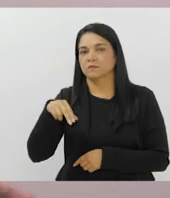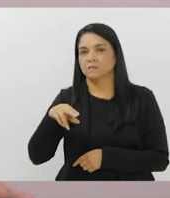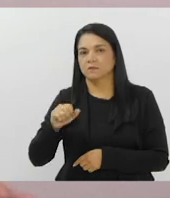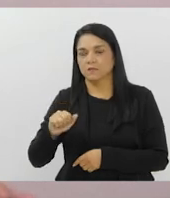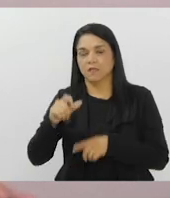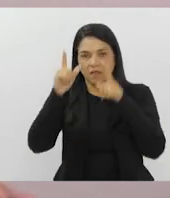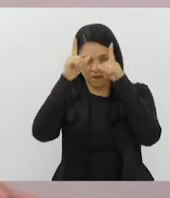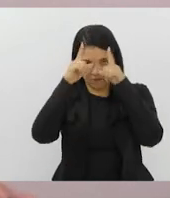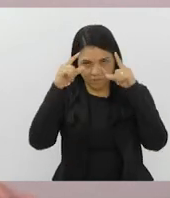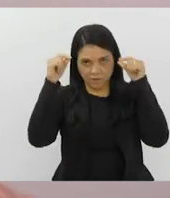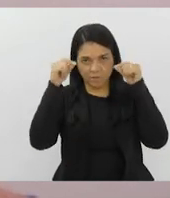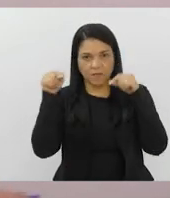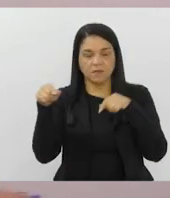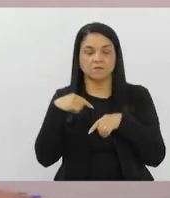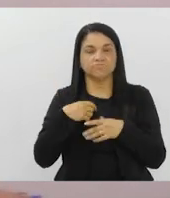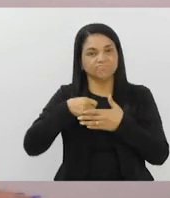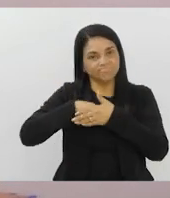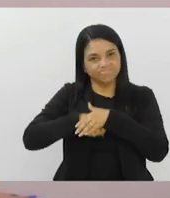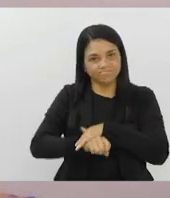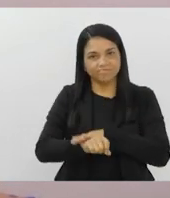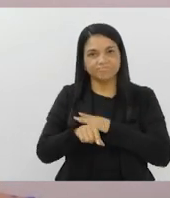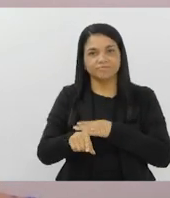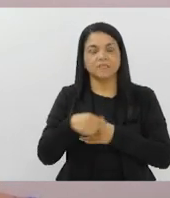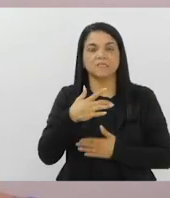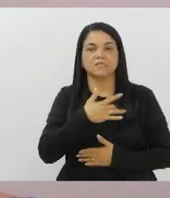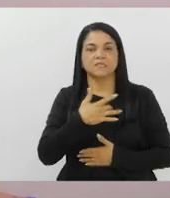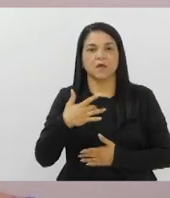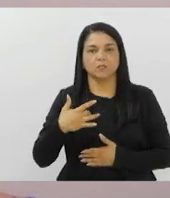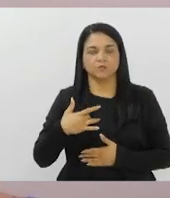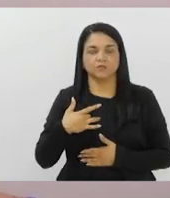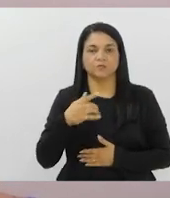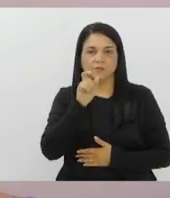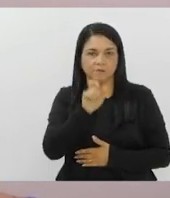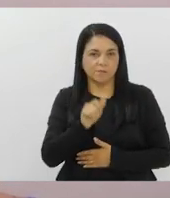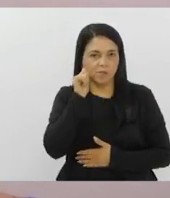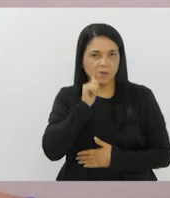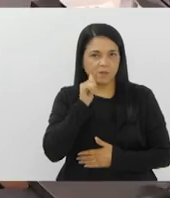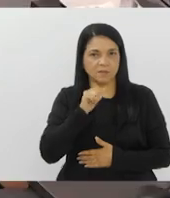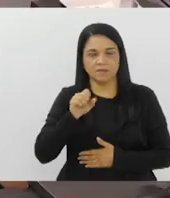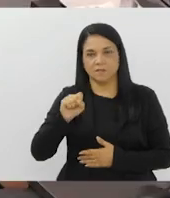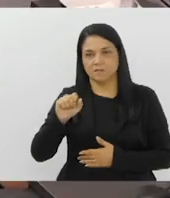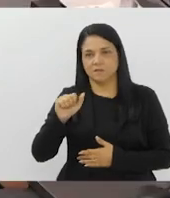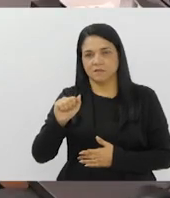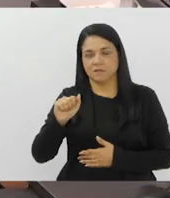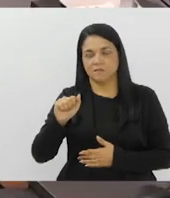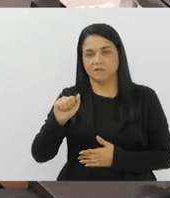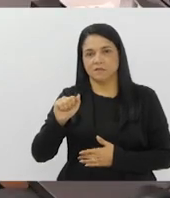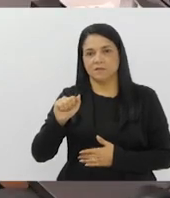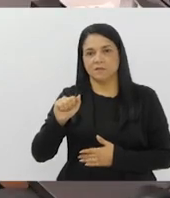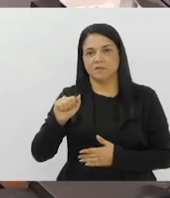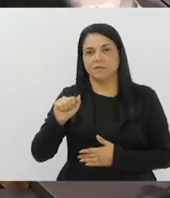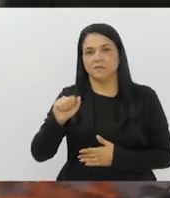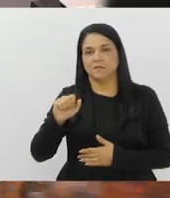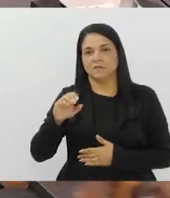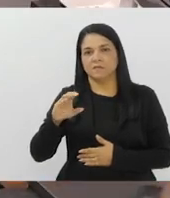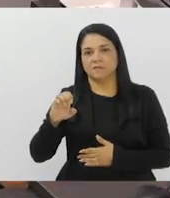enfermeira obstétrica, saúde da mulher da SEAP. A senhora dispõe de 2 minutos. Muito obrigada pela sua presença.